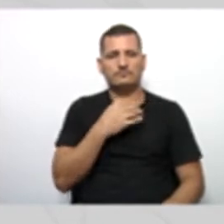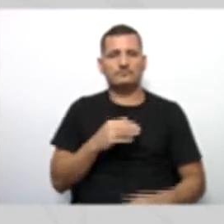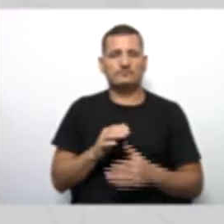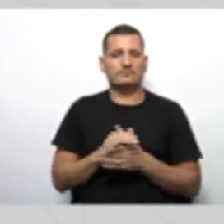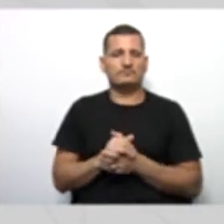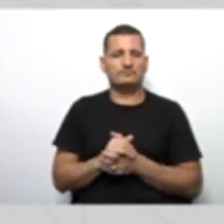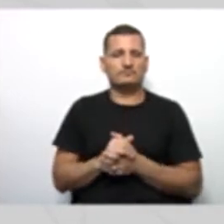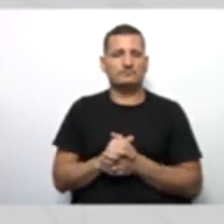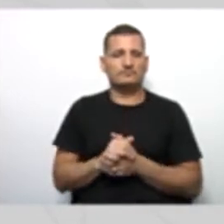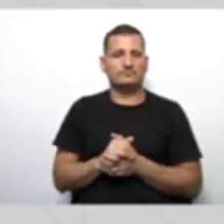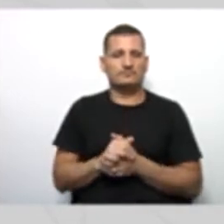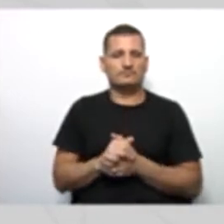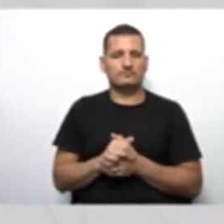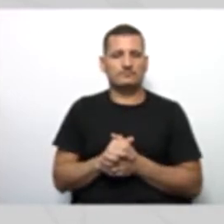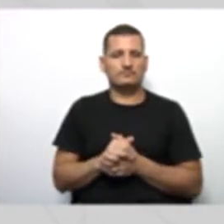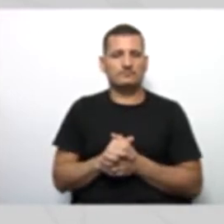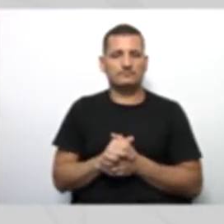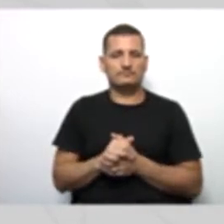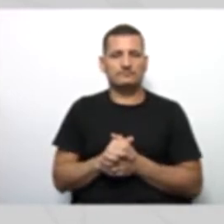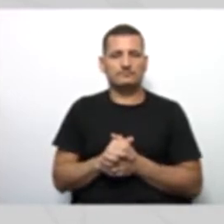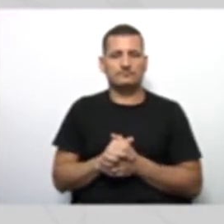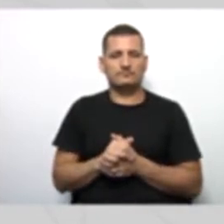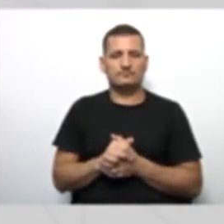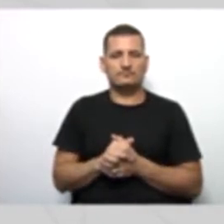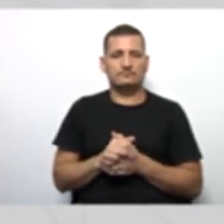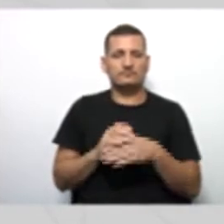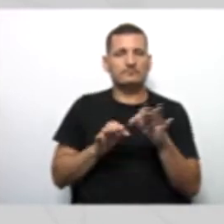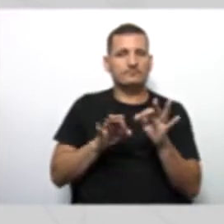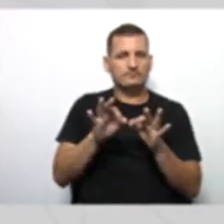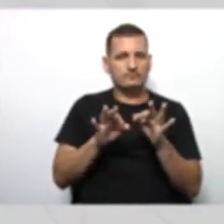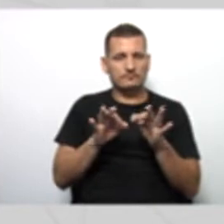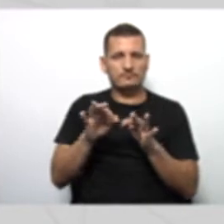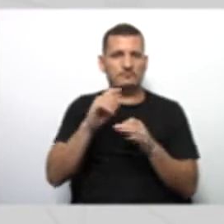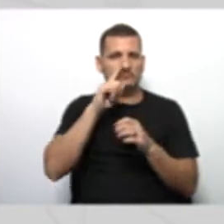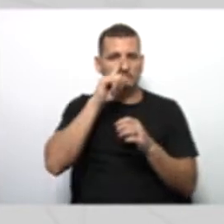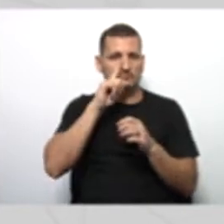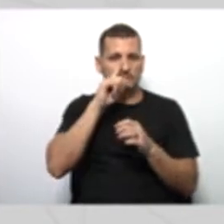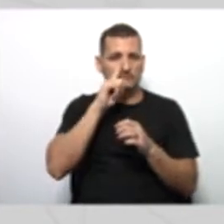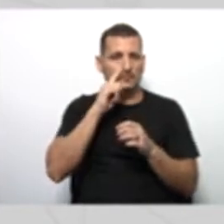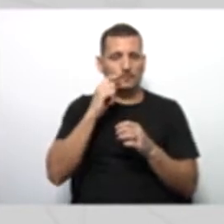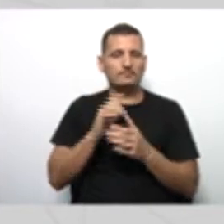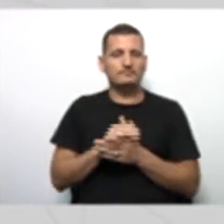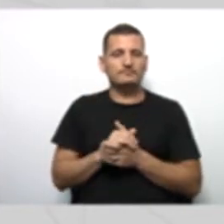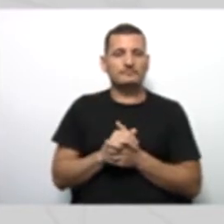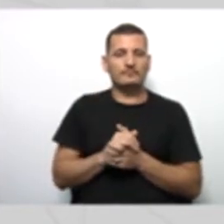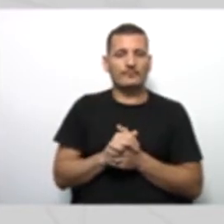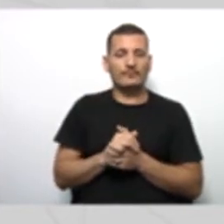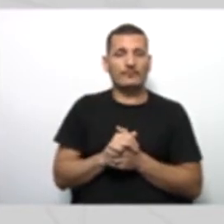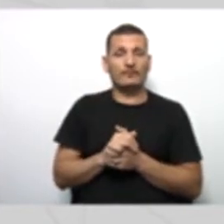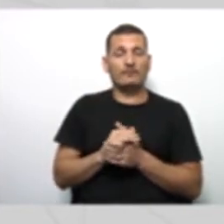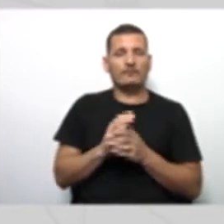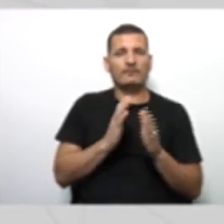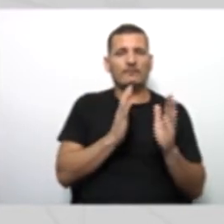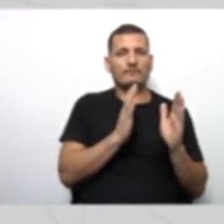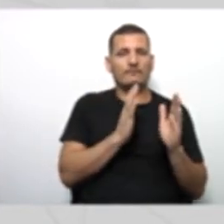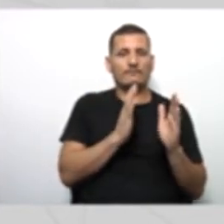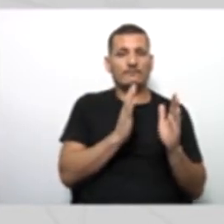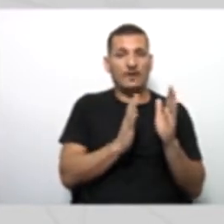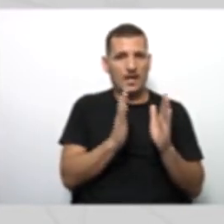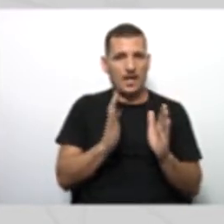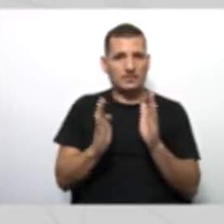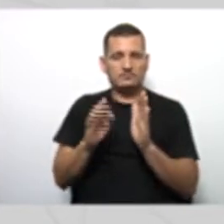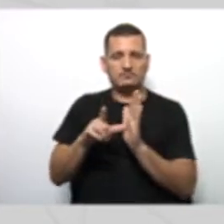Ainda sobre o planejamento, tá, gente? A base do planejamento de risco se concentra nas fases anteriores, ou seja, tudo que